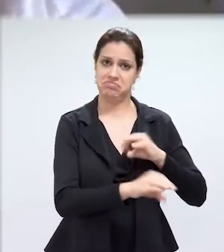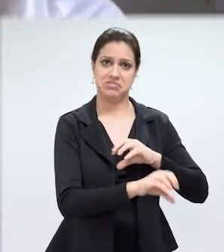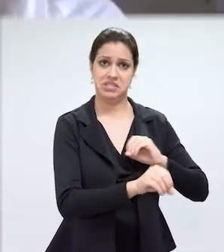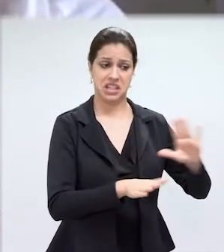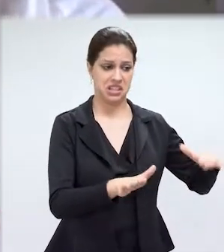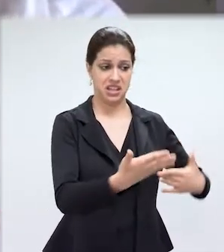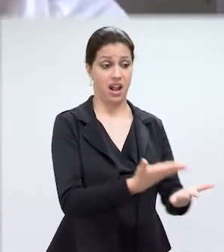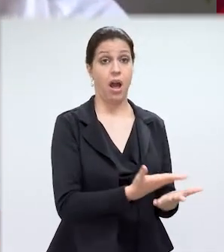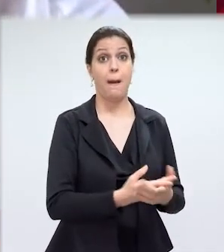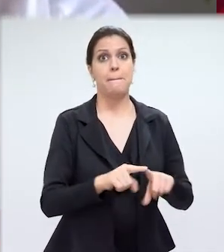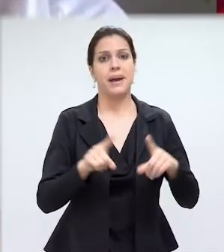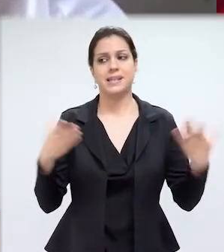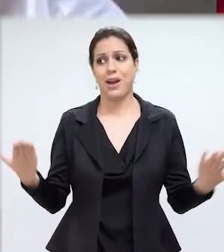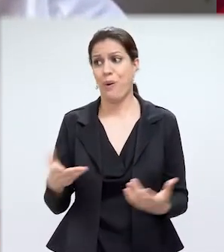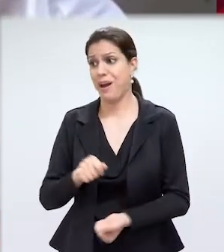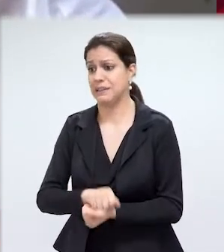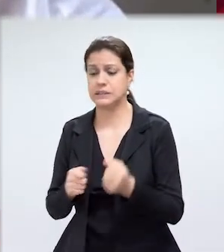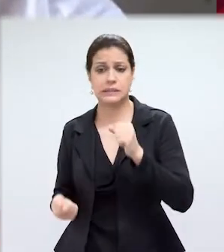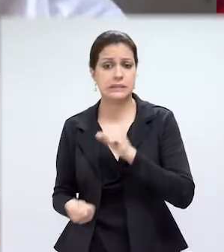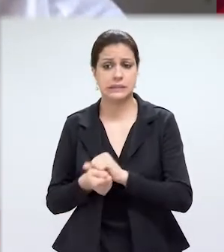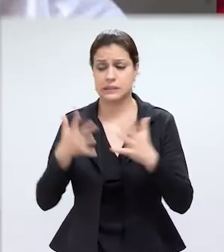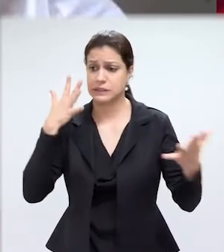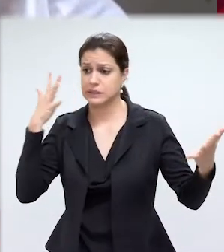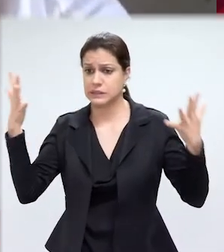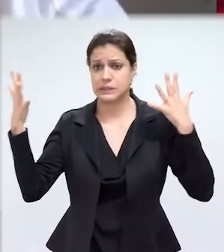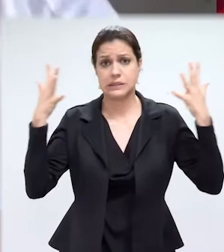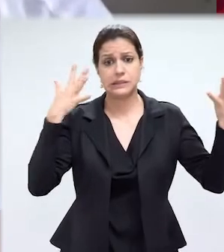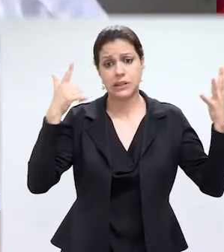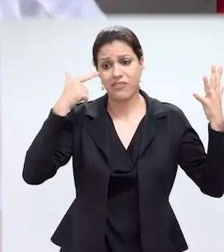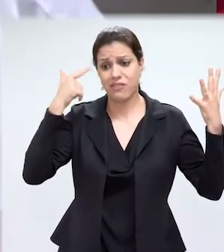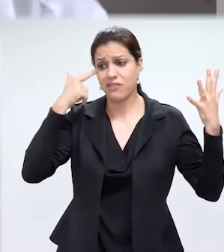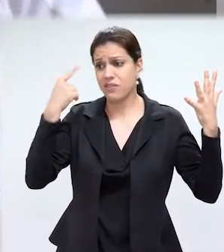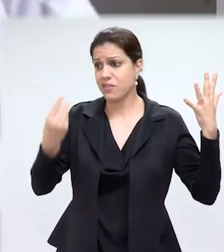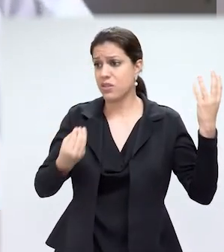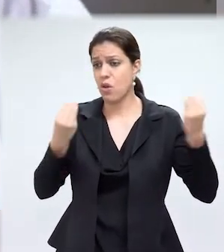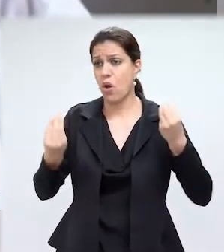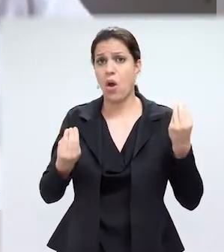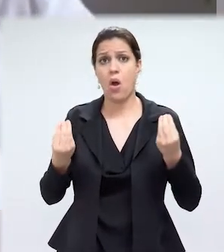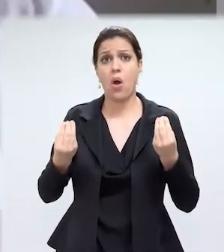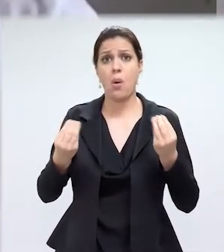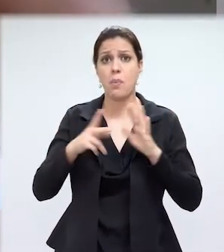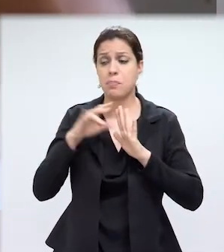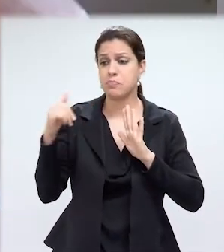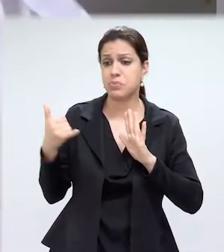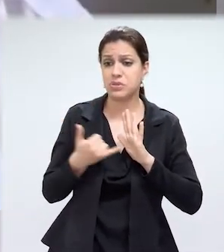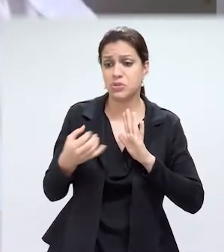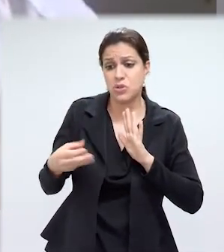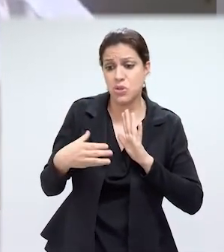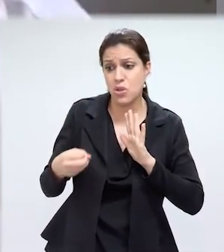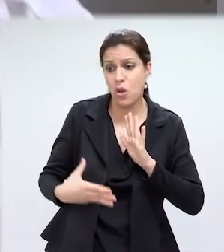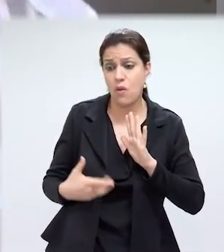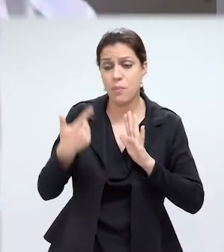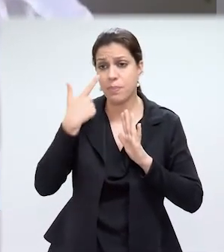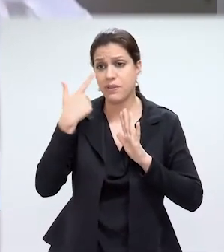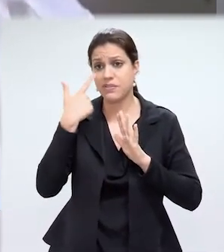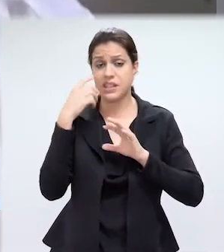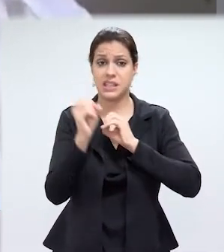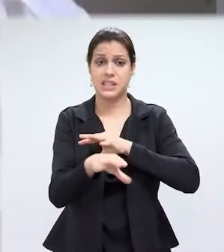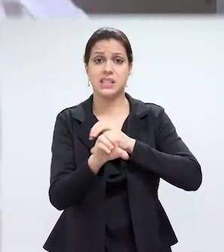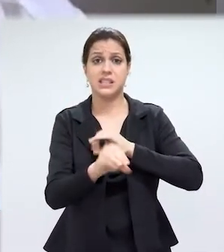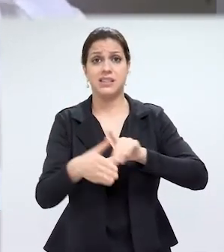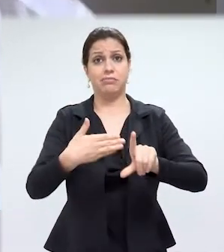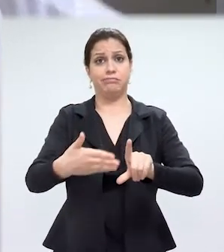domínio total de fazer essa prática na sala de aula. E agora eles tiveram que repensar